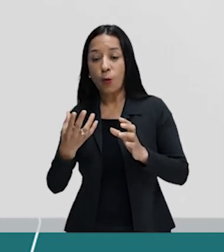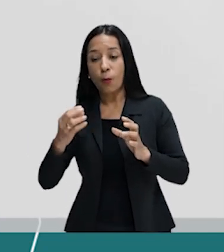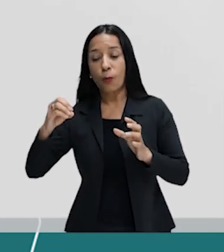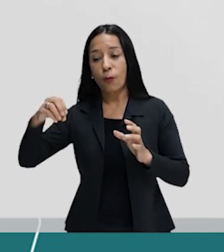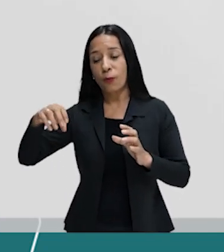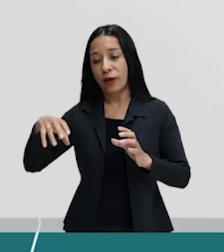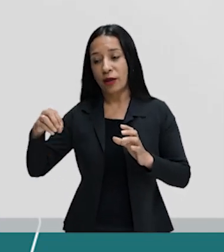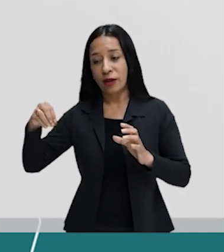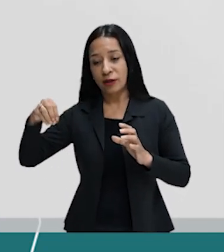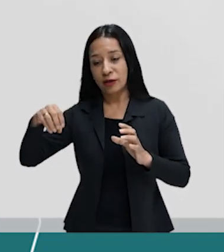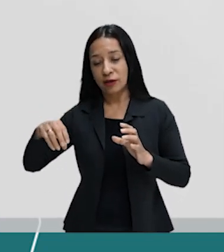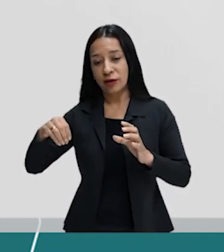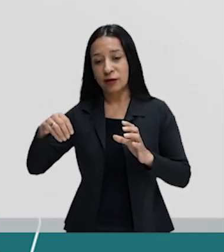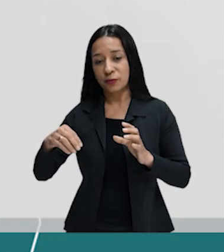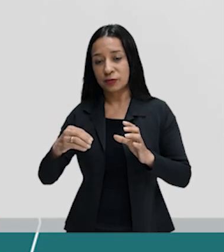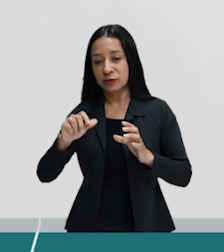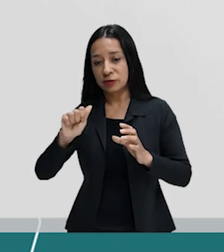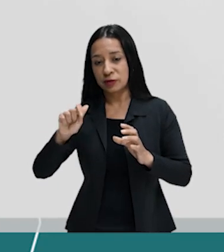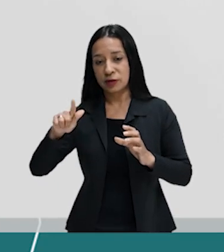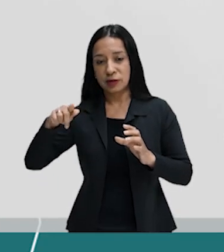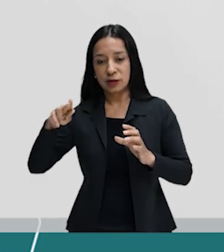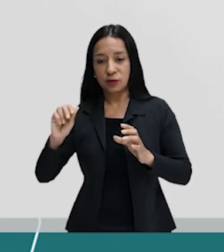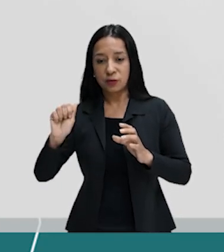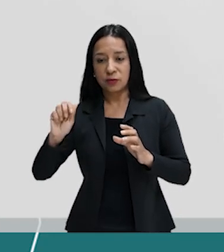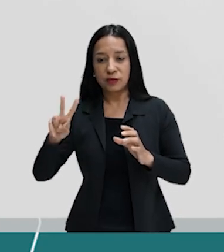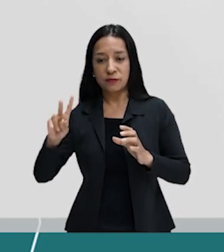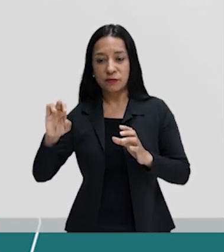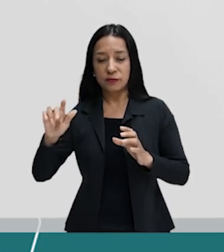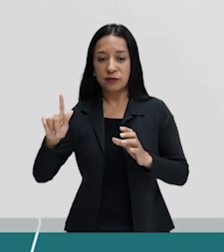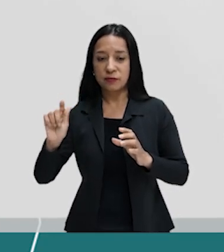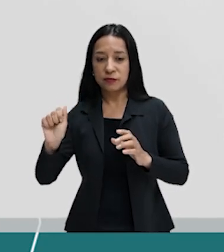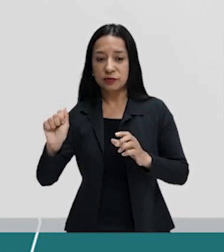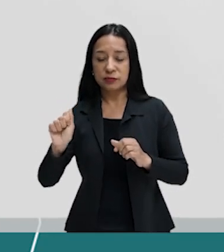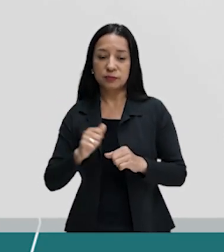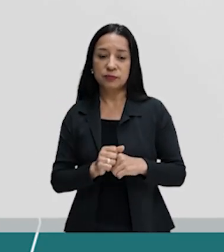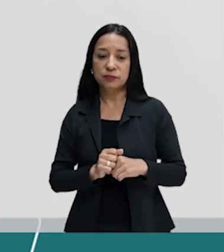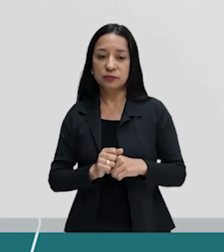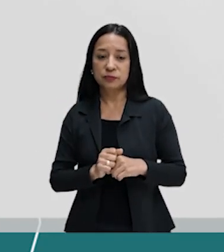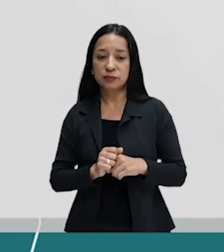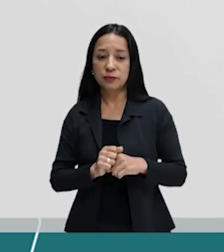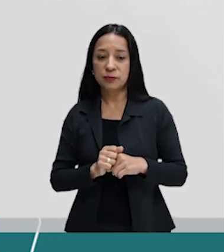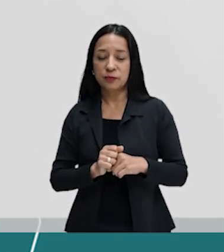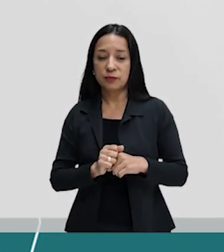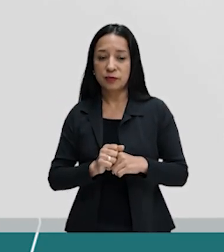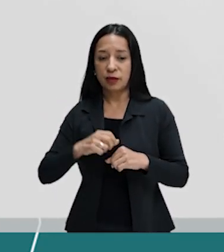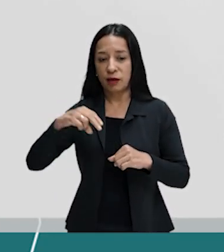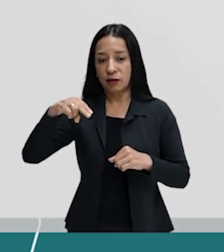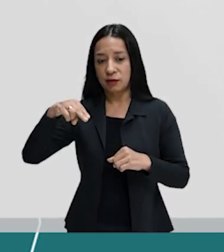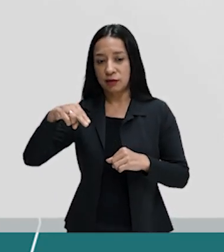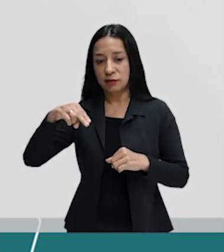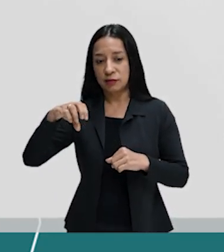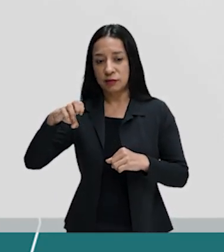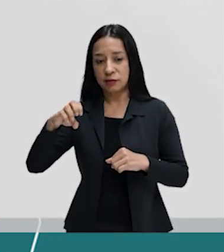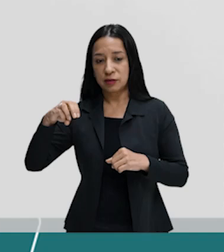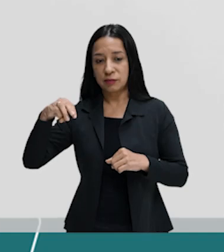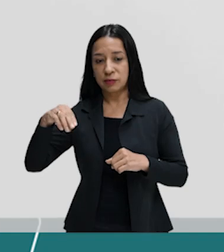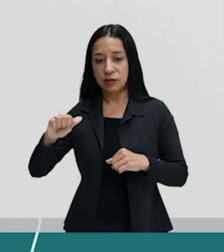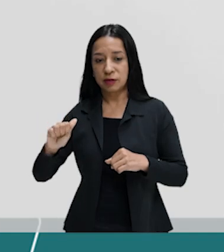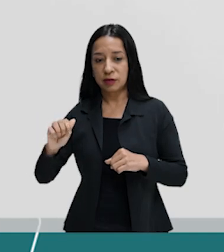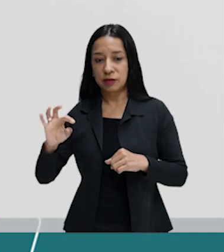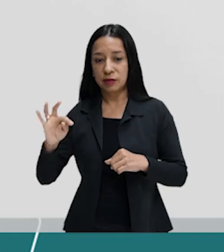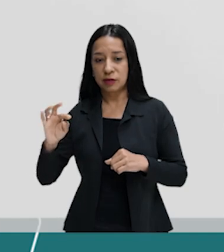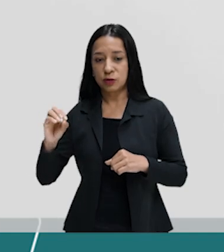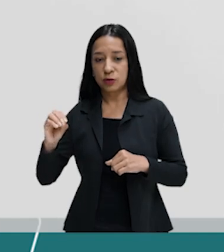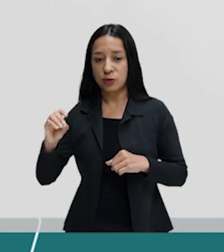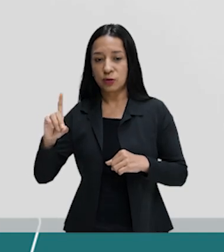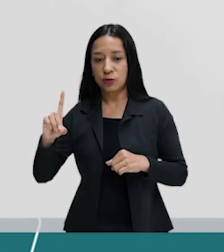Plateumintos. Os plateumintos são vermes achatados, ok? Os nematódeos. Nematódeos